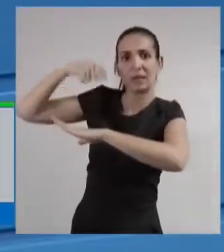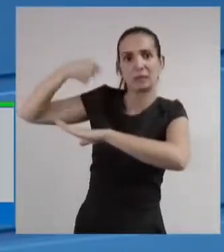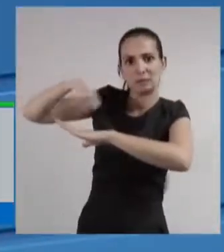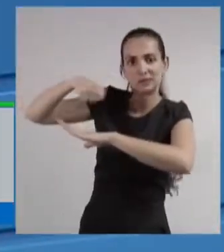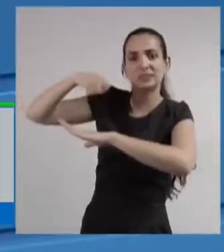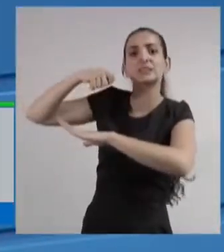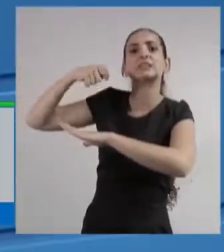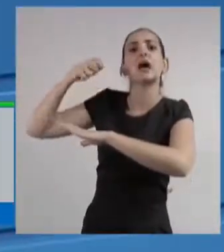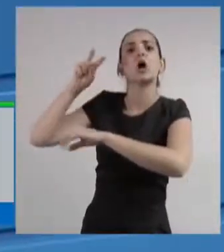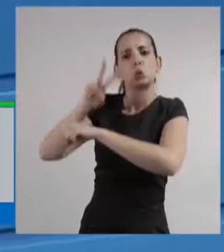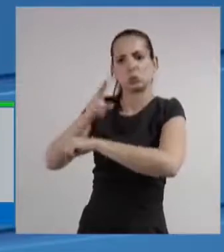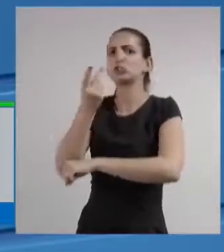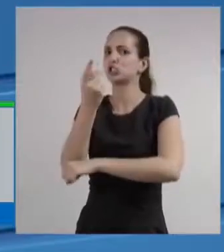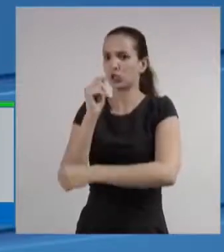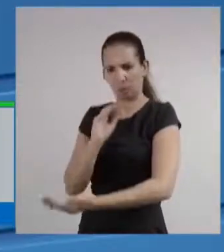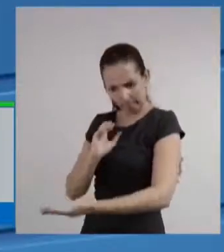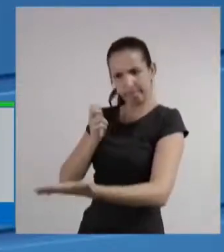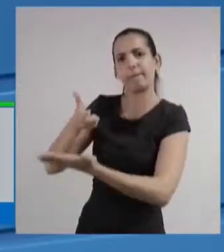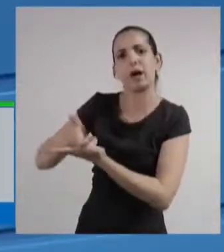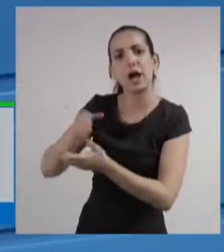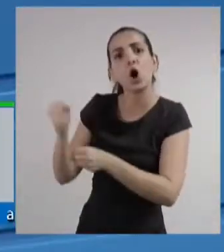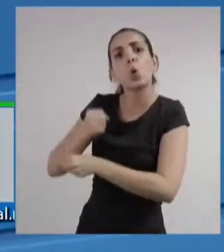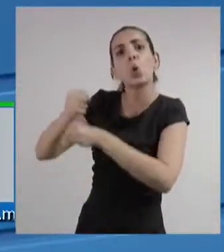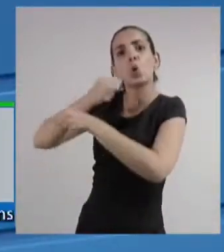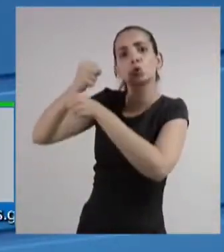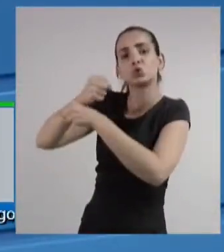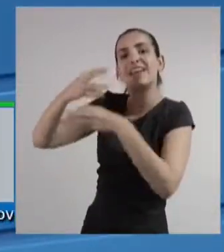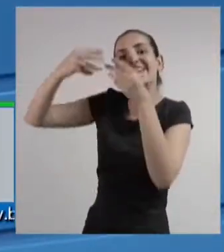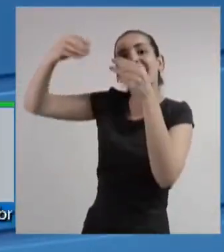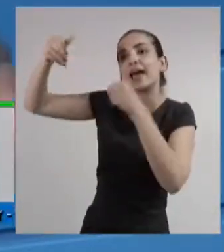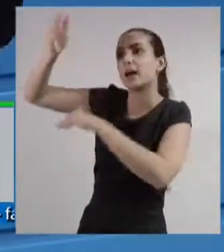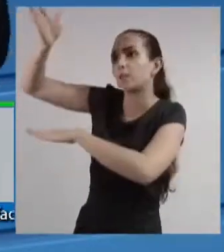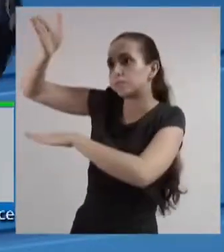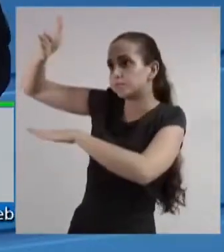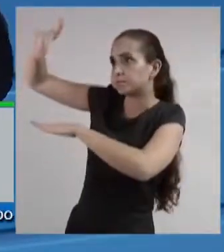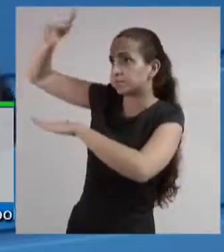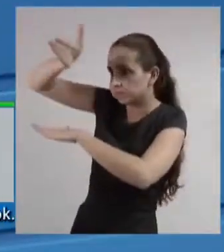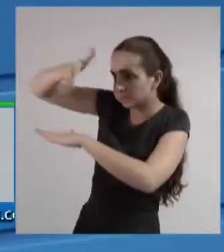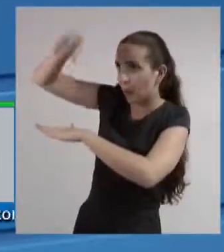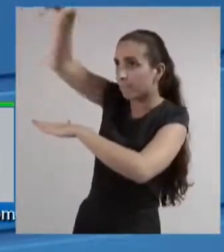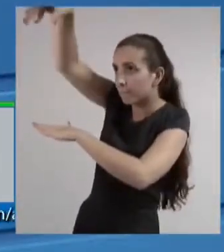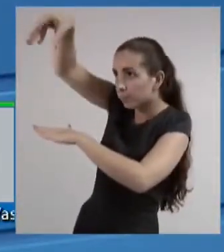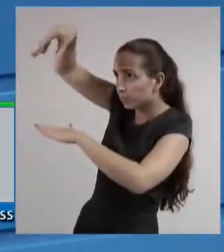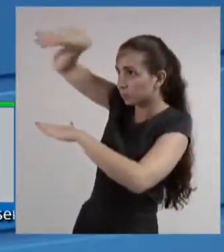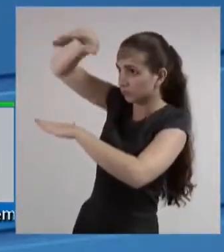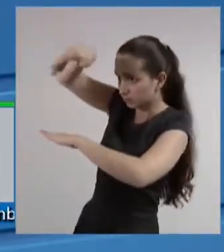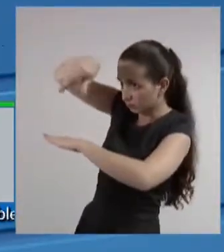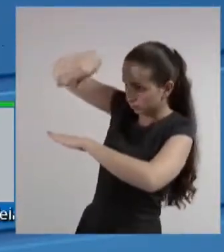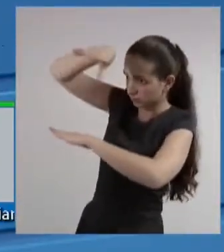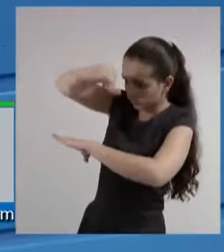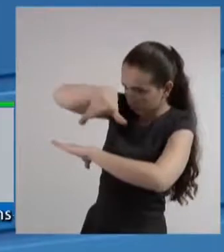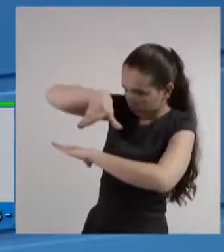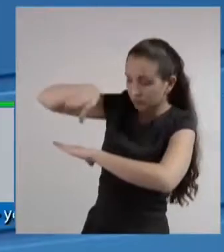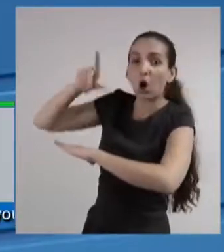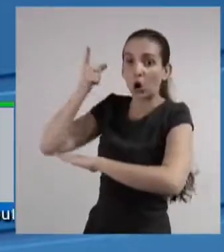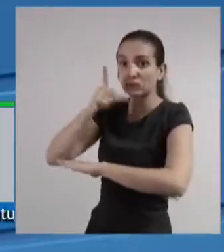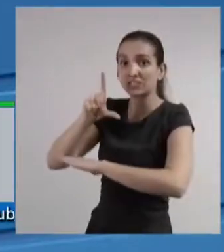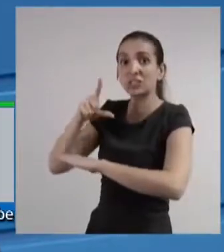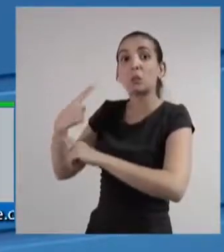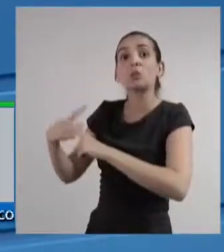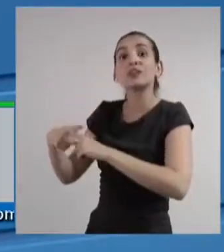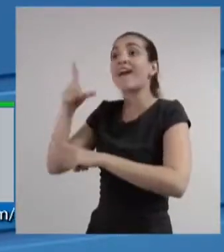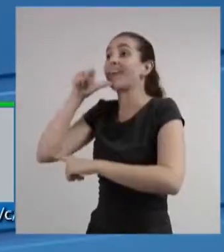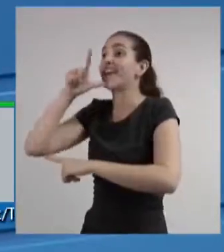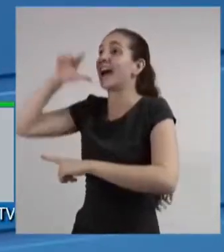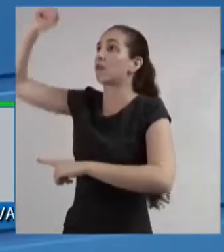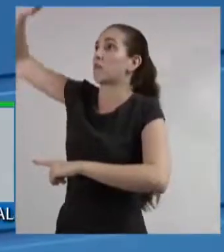quer fazer. O governo do estado tem que desenvolver um projeto junto com o governo federal, junto com o governo municipal, para fazer com que o